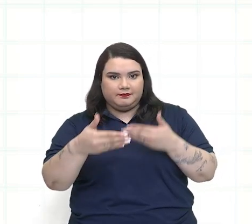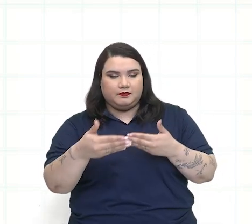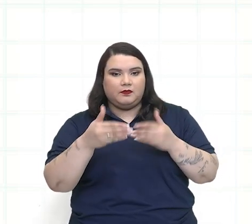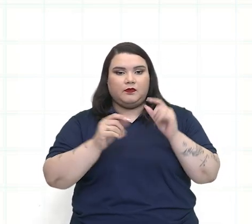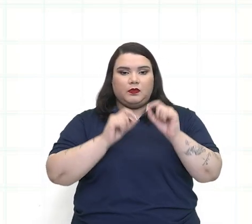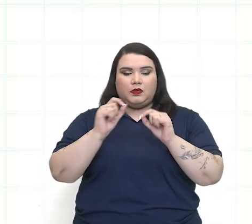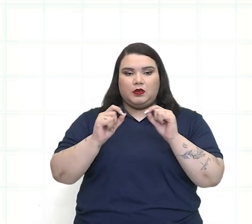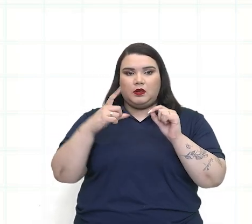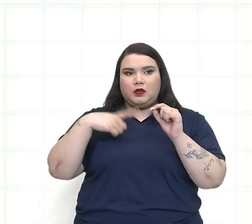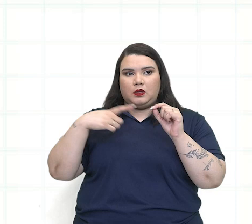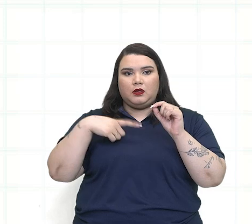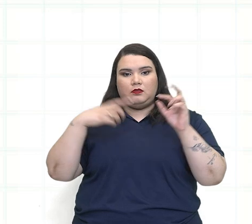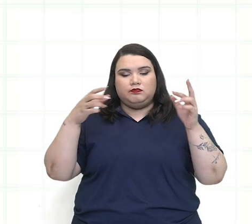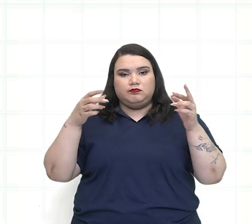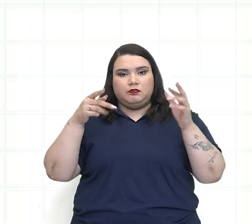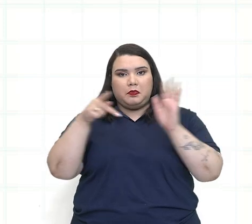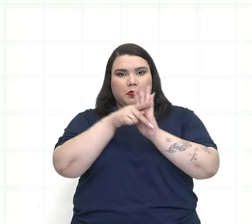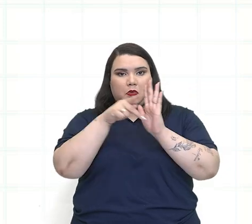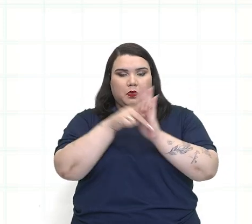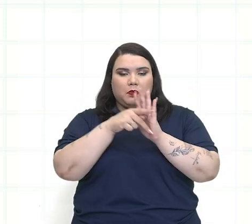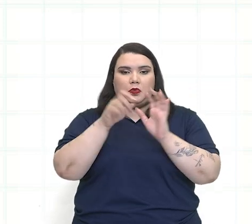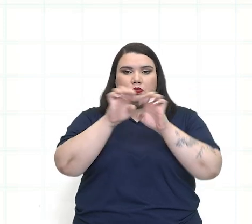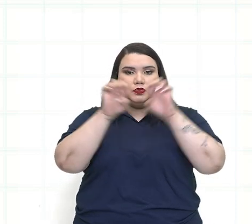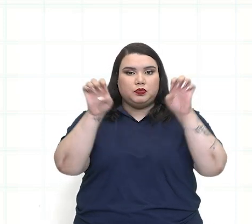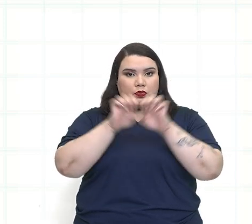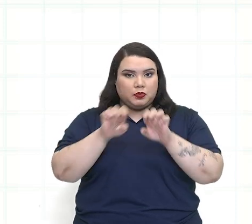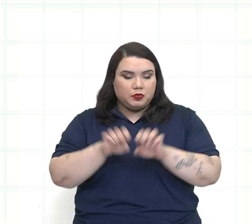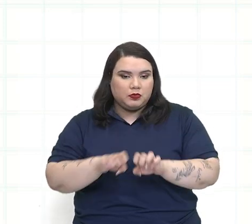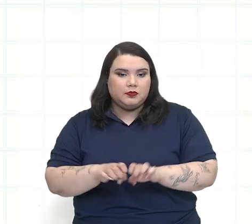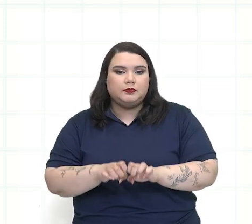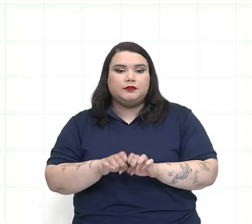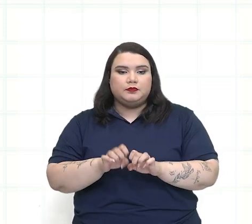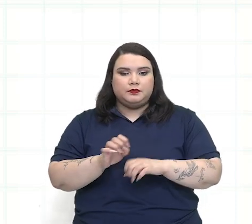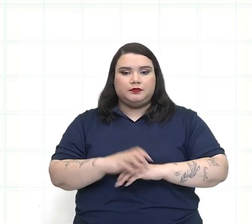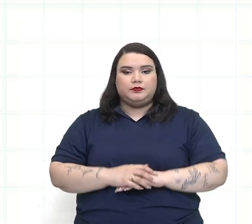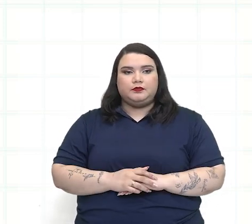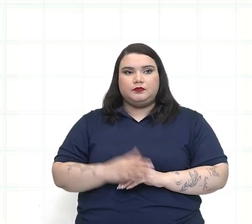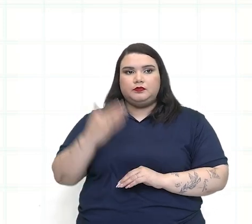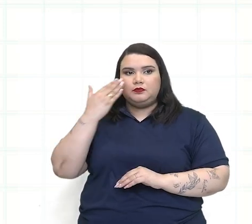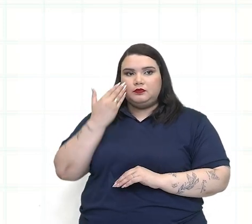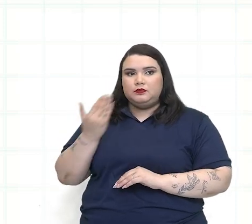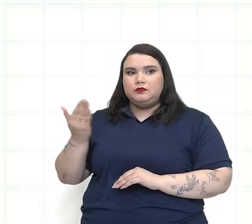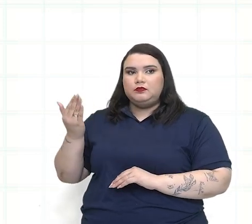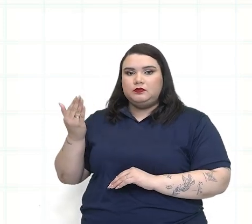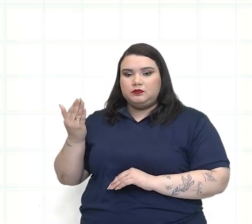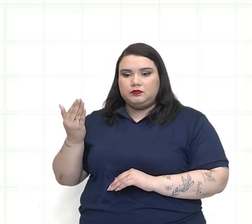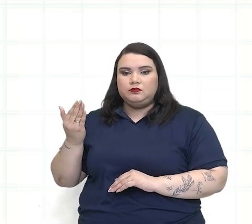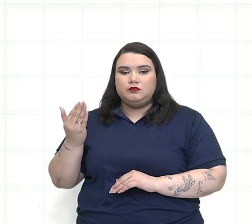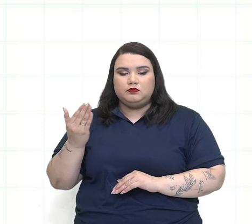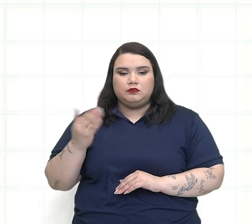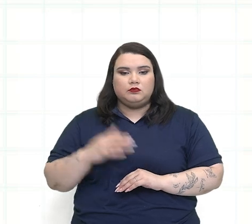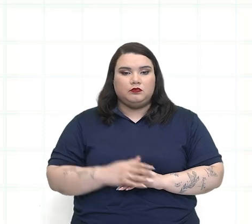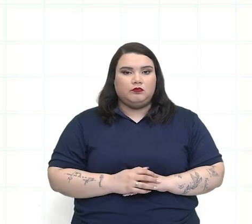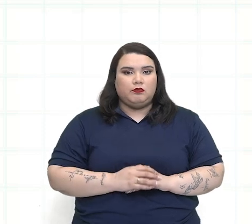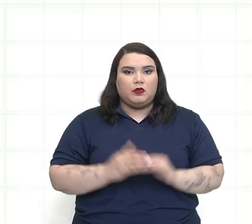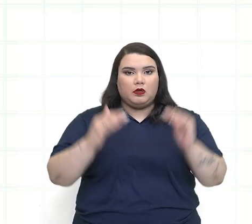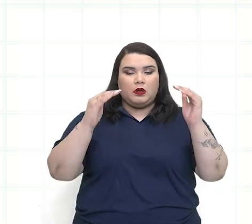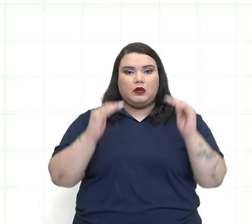a forma clássica do poema. Se só no níquel que vende-os lhes